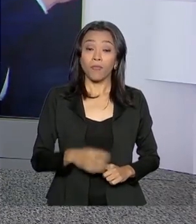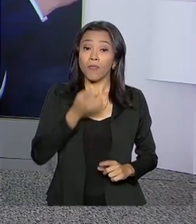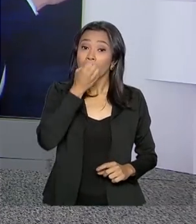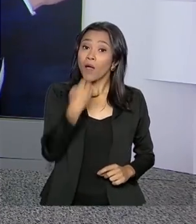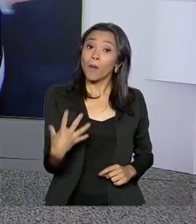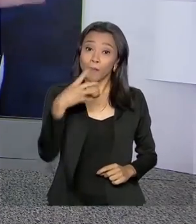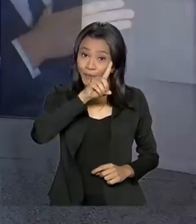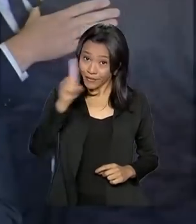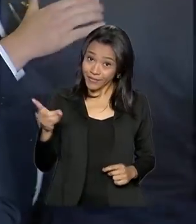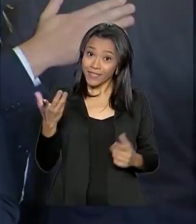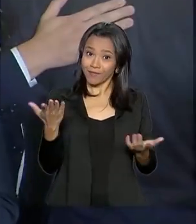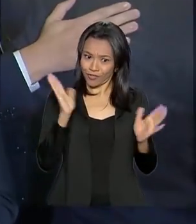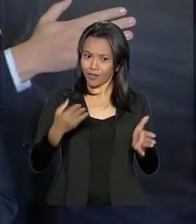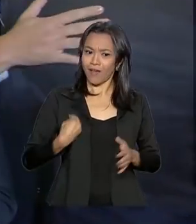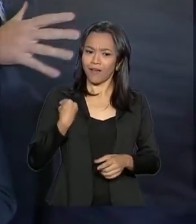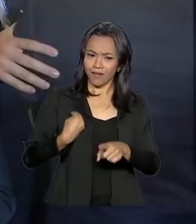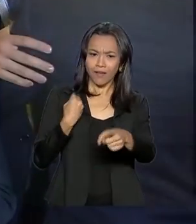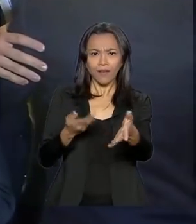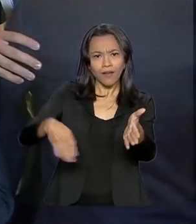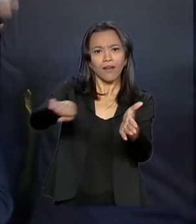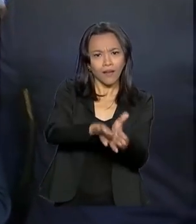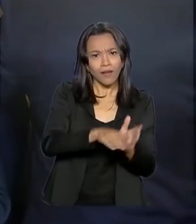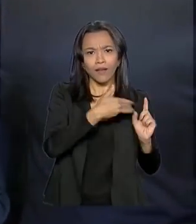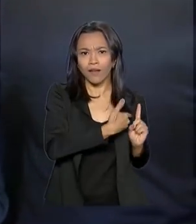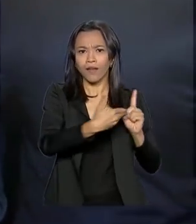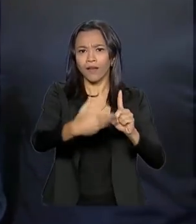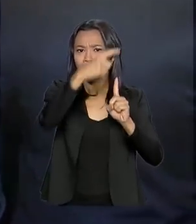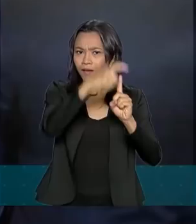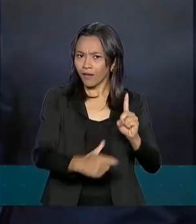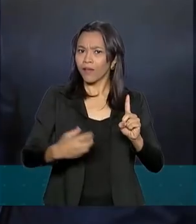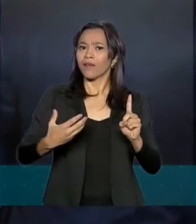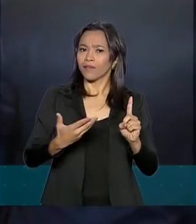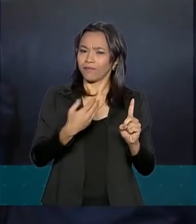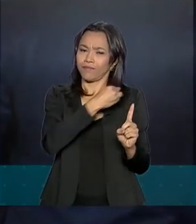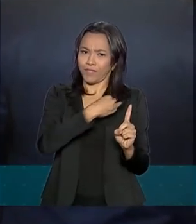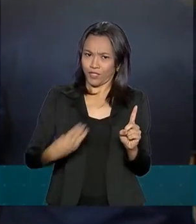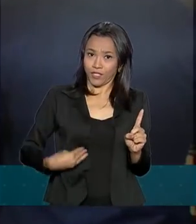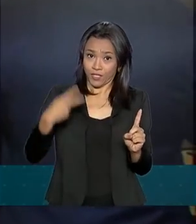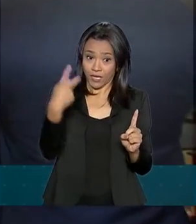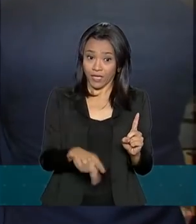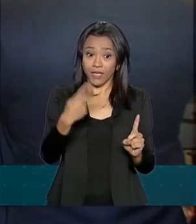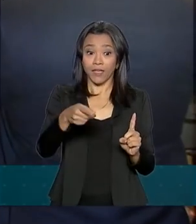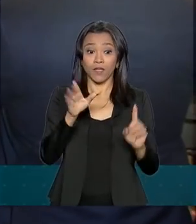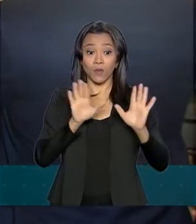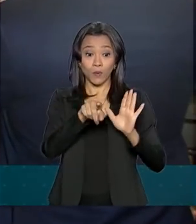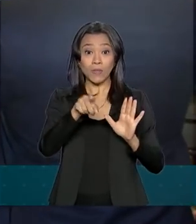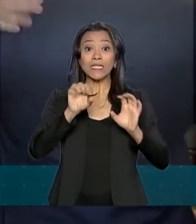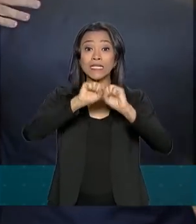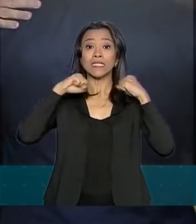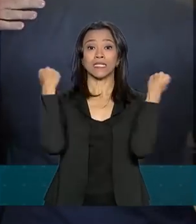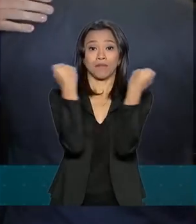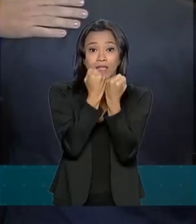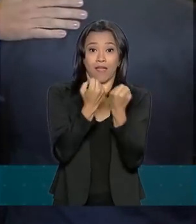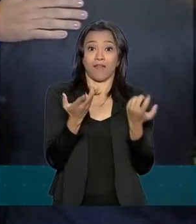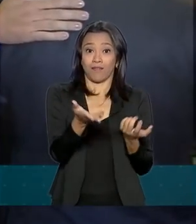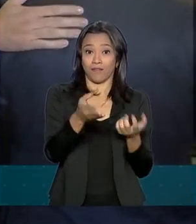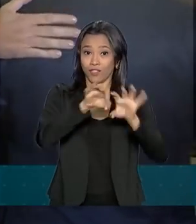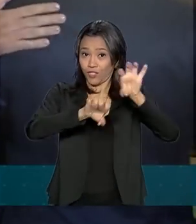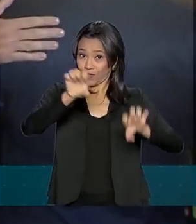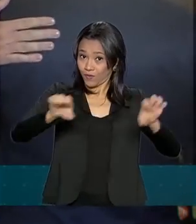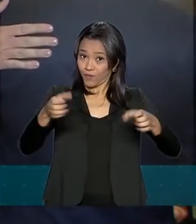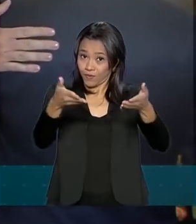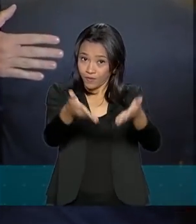Bom dia, Carlos. O ministro acaba de chegar aqui no seminário Infraestrutura e Desenvolvimento que acontece na capital paulista. Ele vai falar a